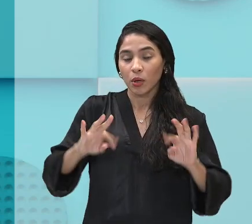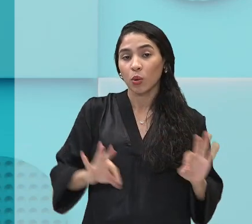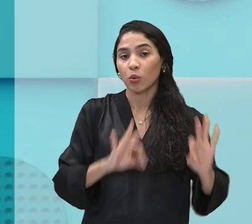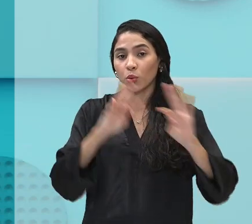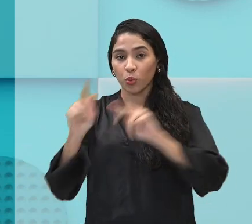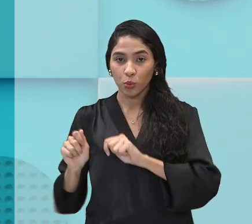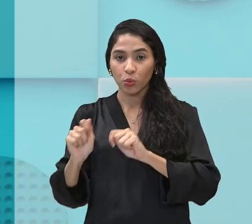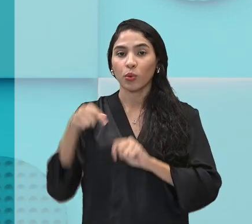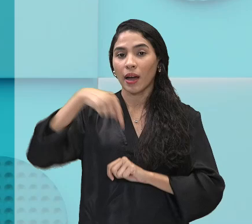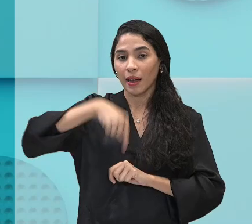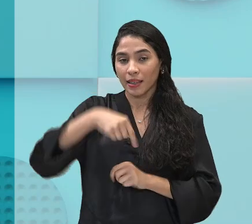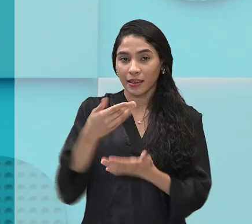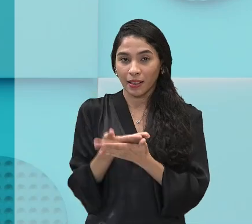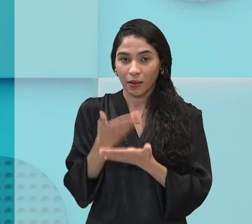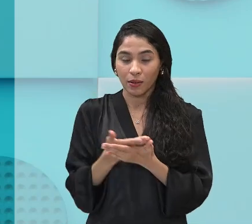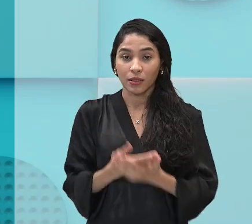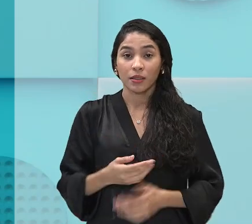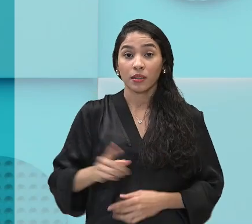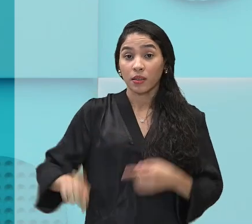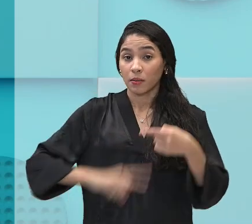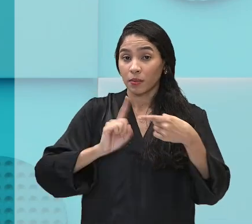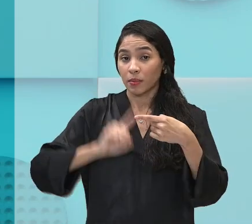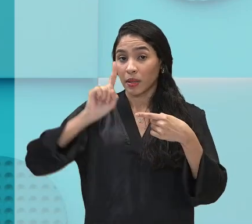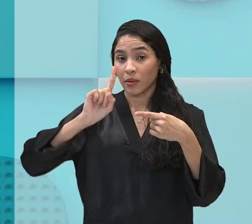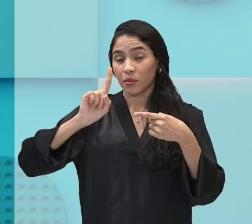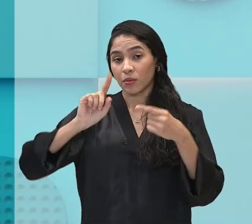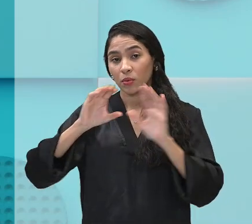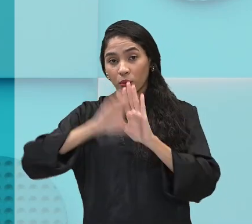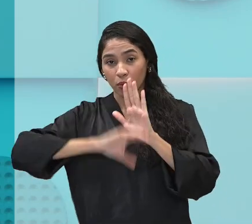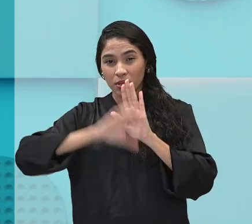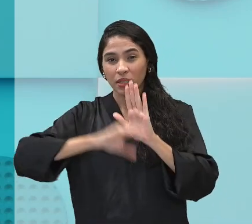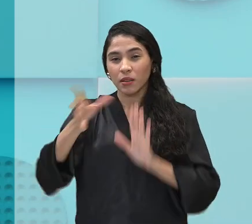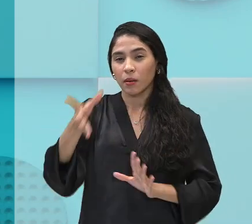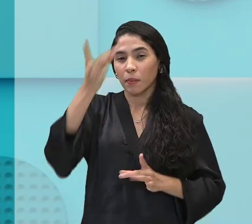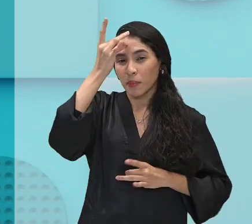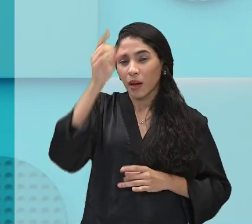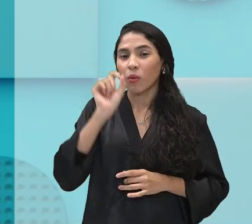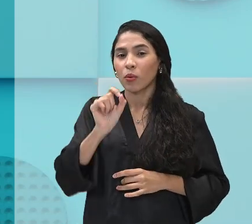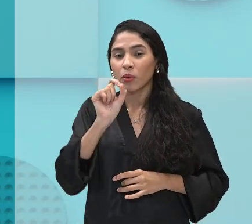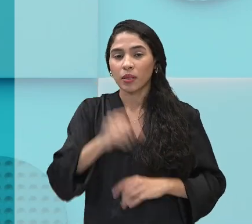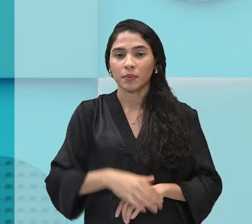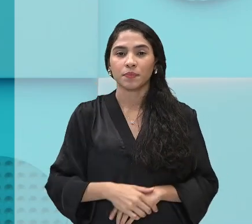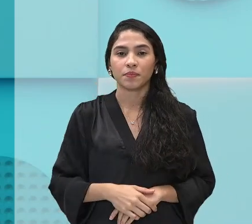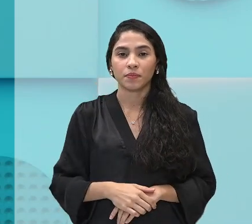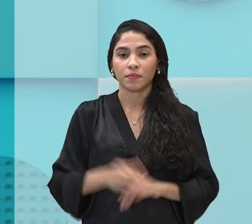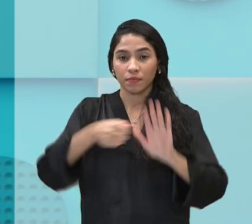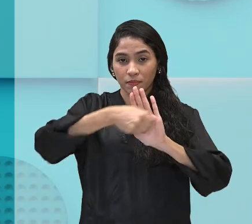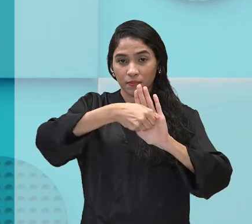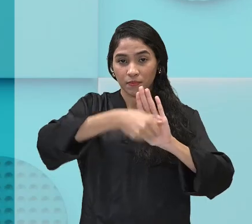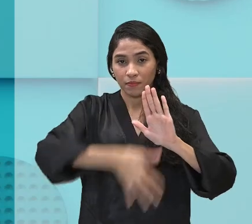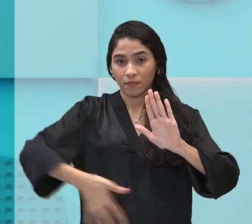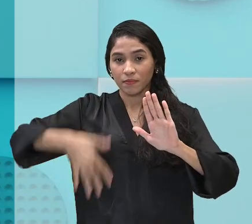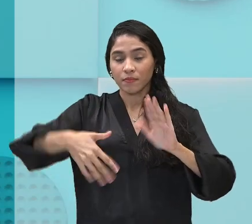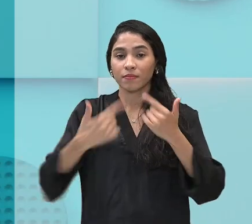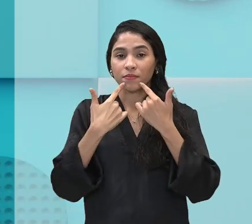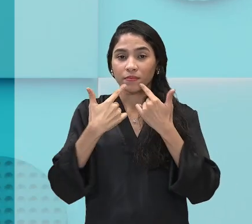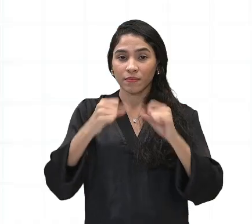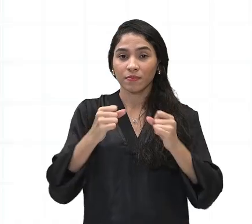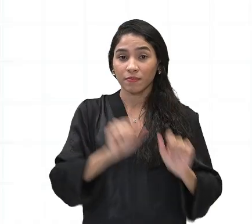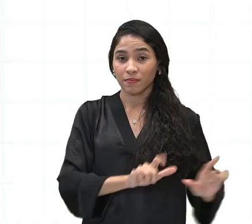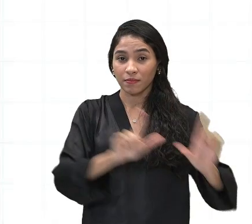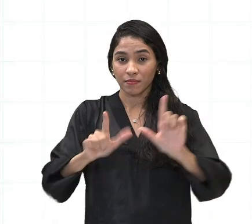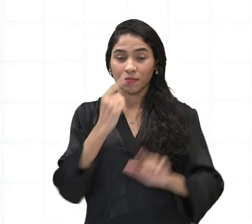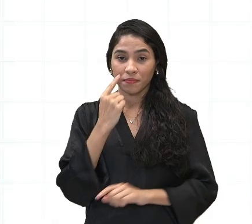em nossa aula. O primeiro conceito que nós temos que ter em mente é justamente o de figuras de linguagem. Confiram aí comigo na